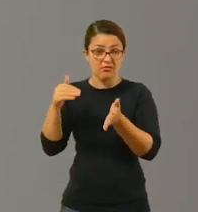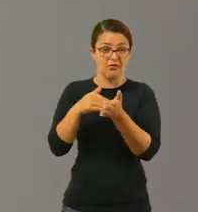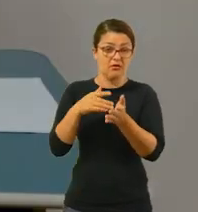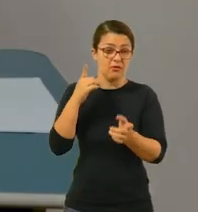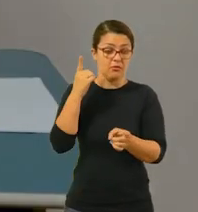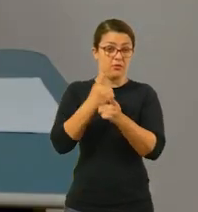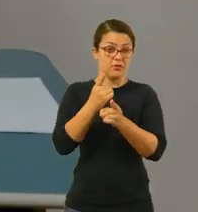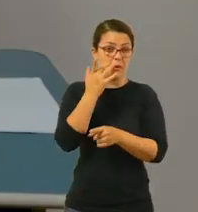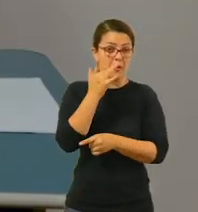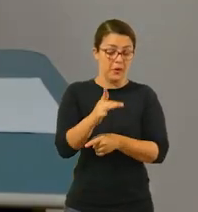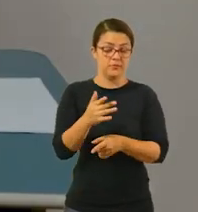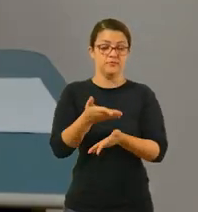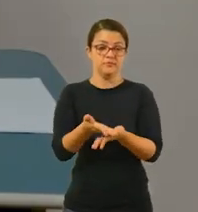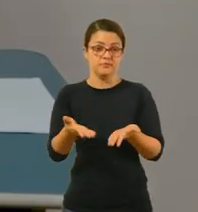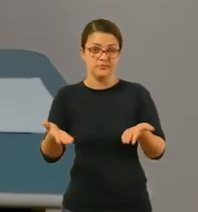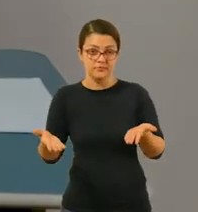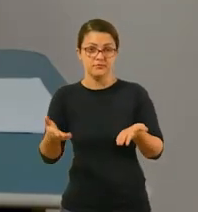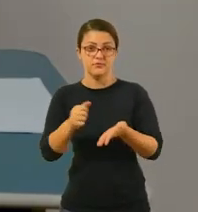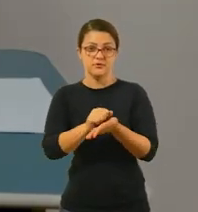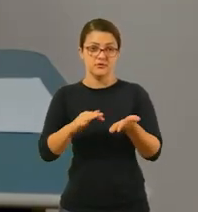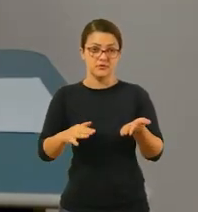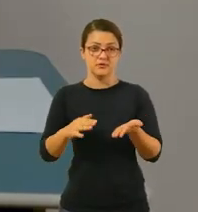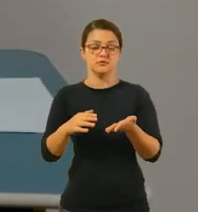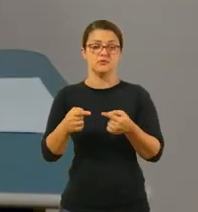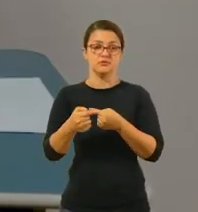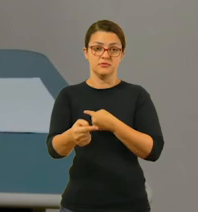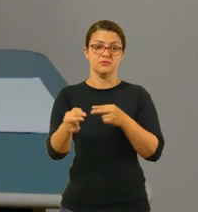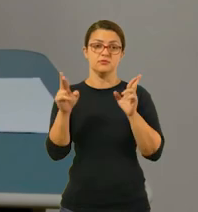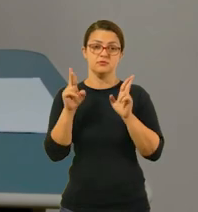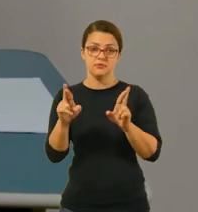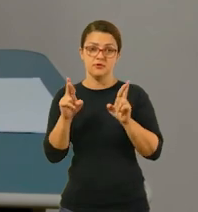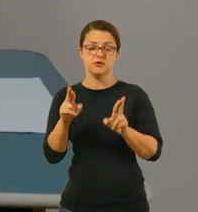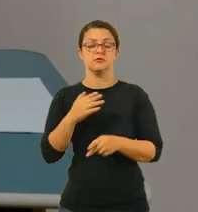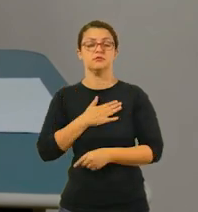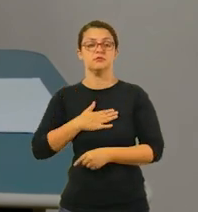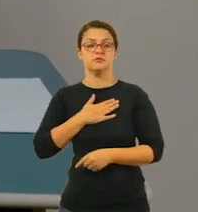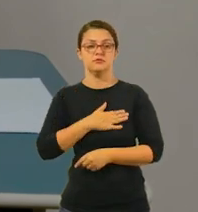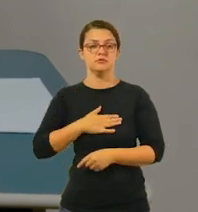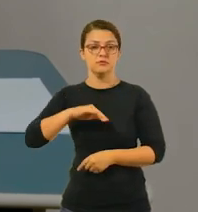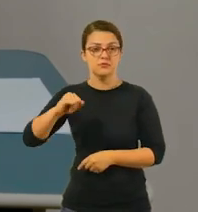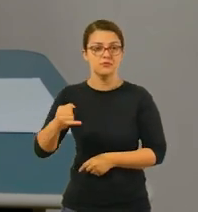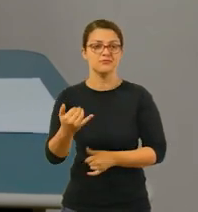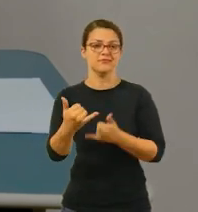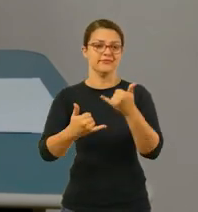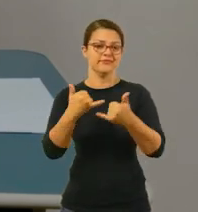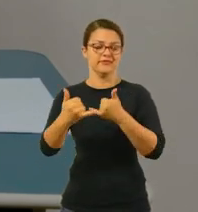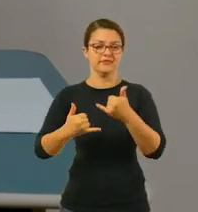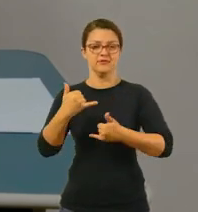ajude. Essas foram as atividades dessa semana. Espero que vocês tenham gostado. Se